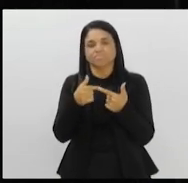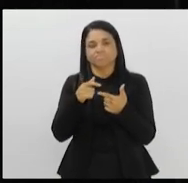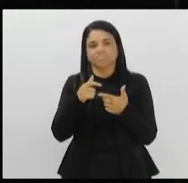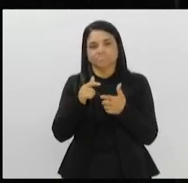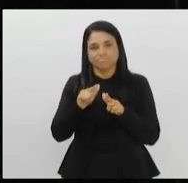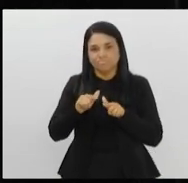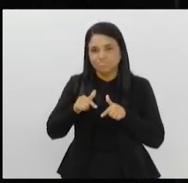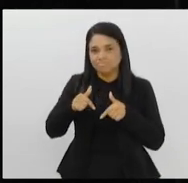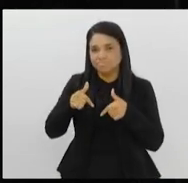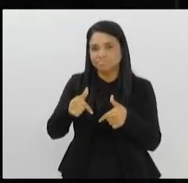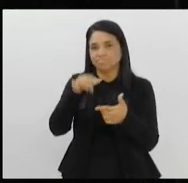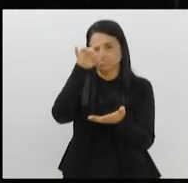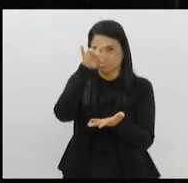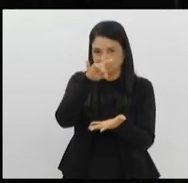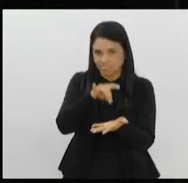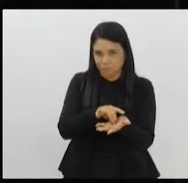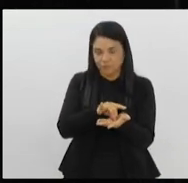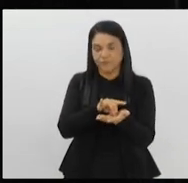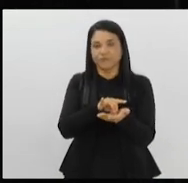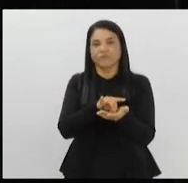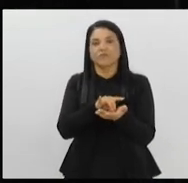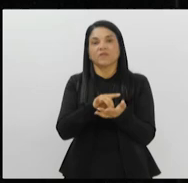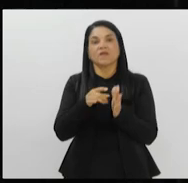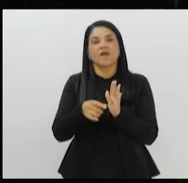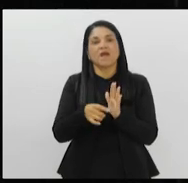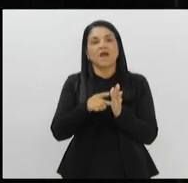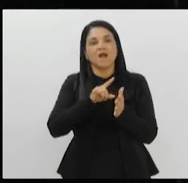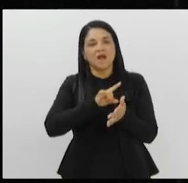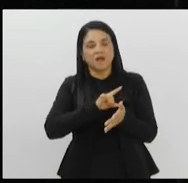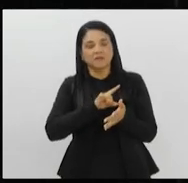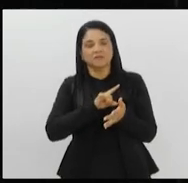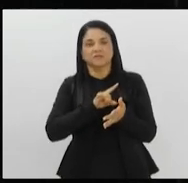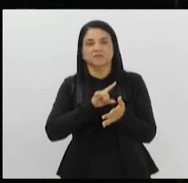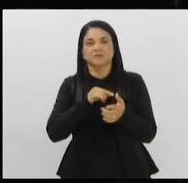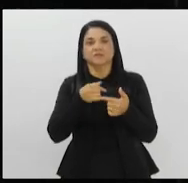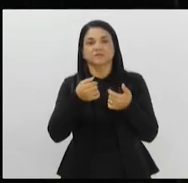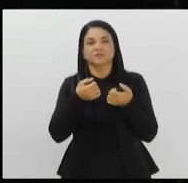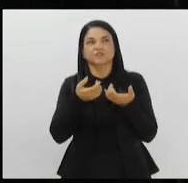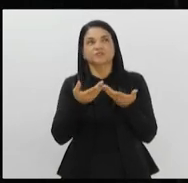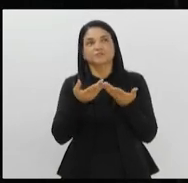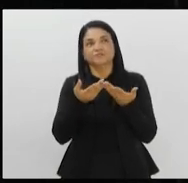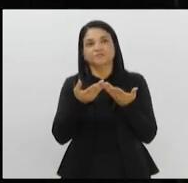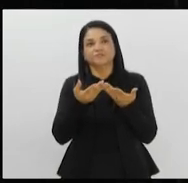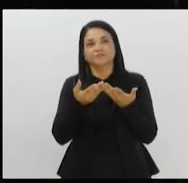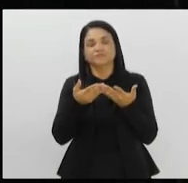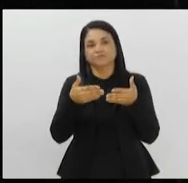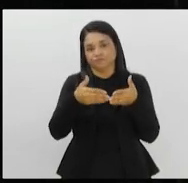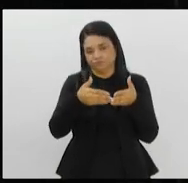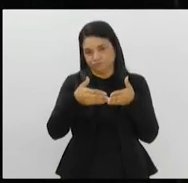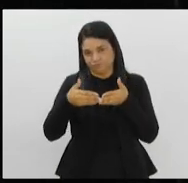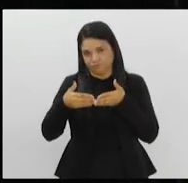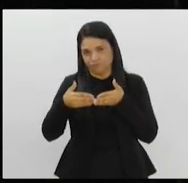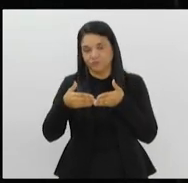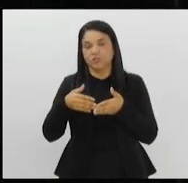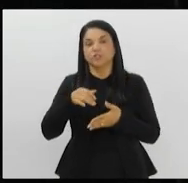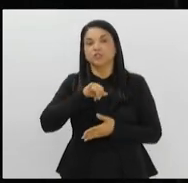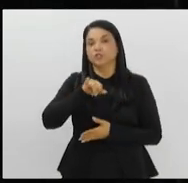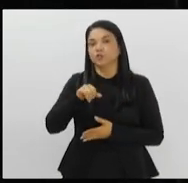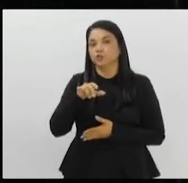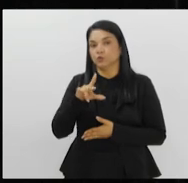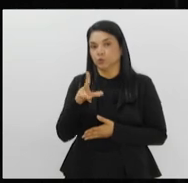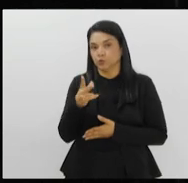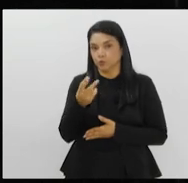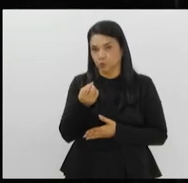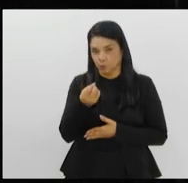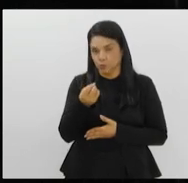execução, na sua concretização. Antes mesmo de nós entrarmos em recesso no mês de julho,